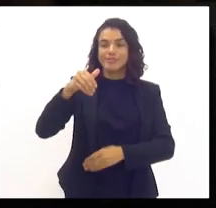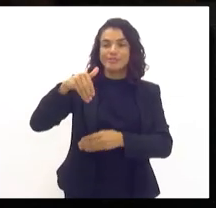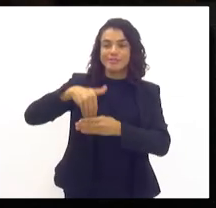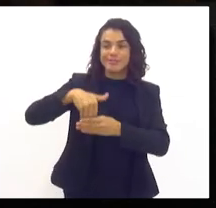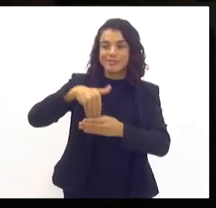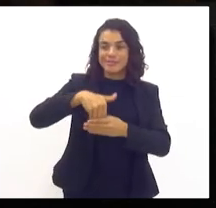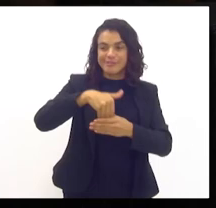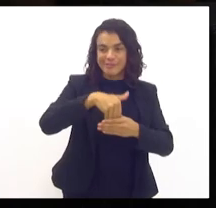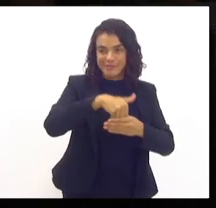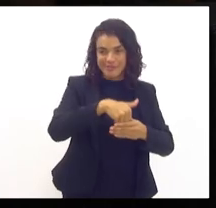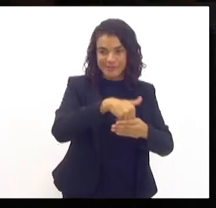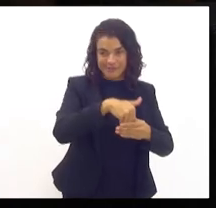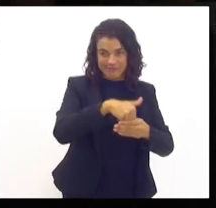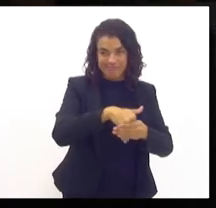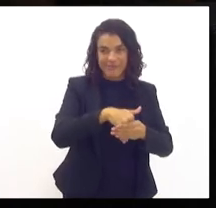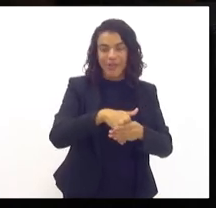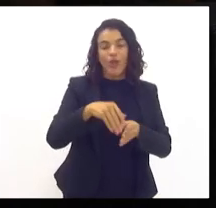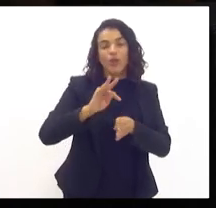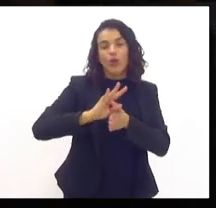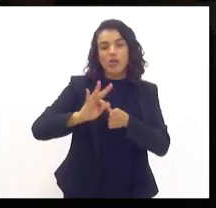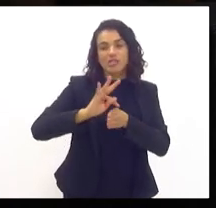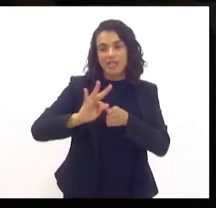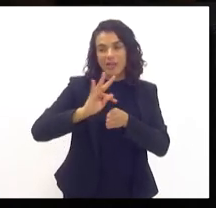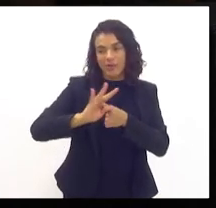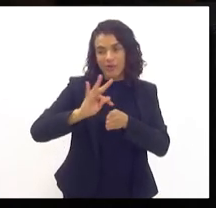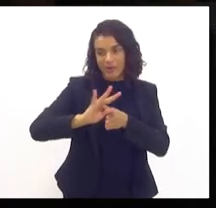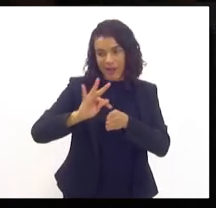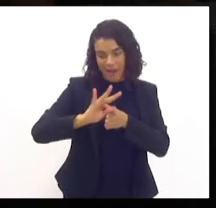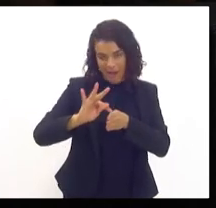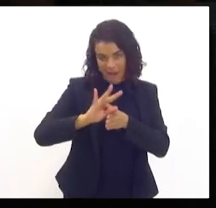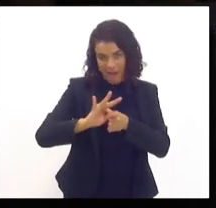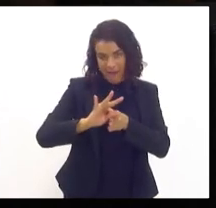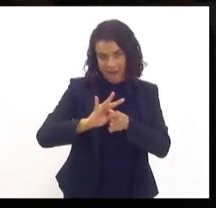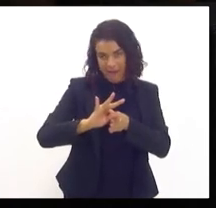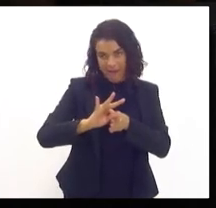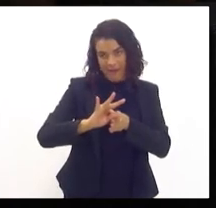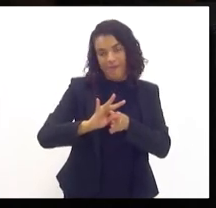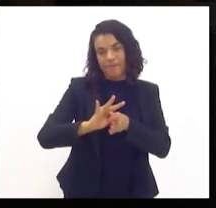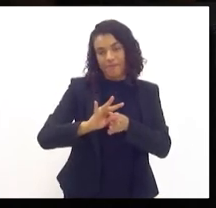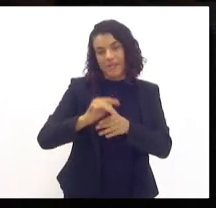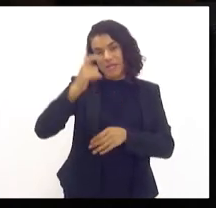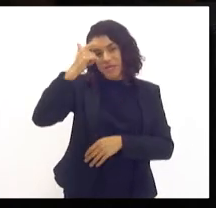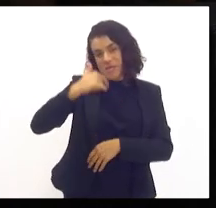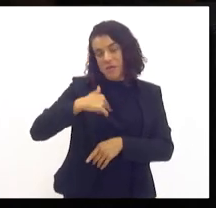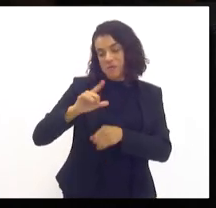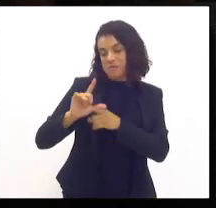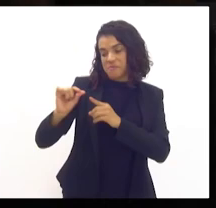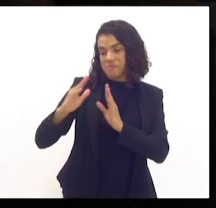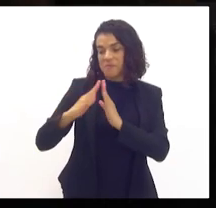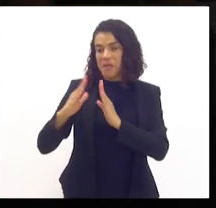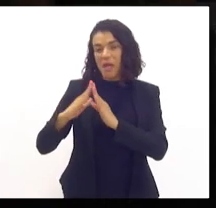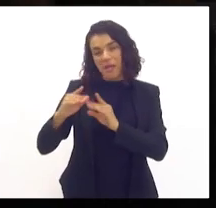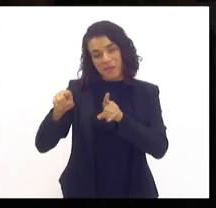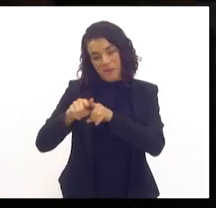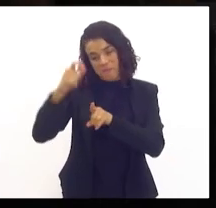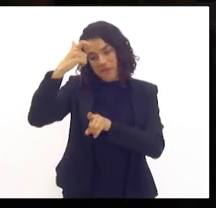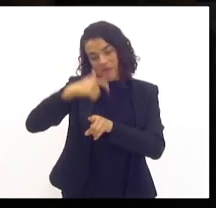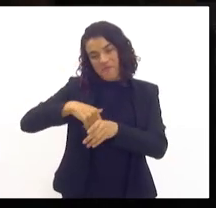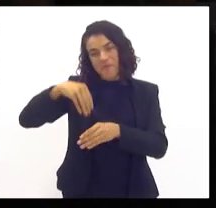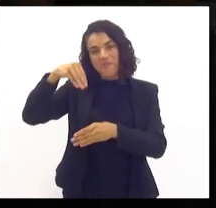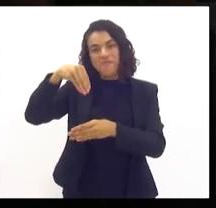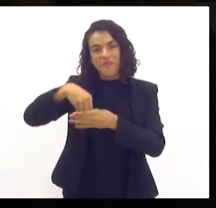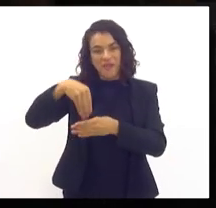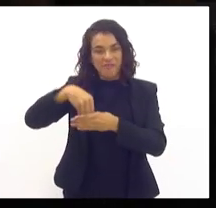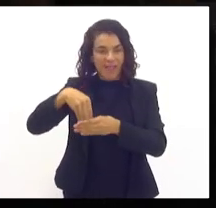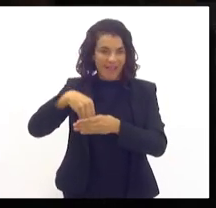eleições para o Conselho Tutelar, e eu saí de casa e fui votar, cumpri